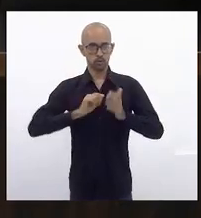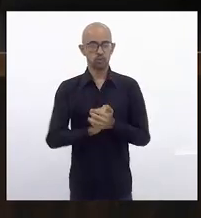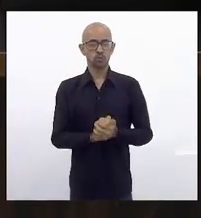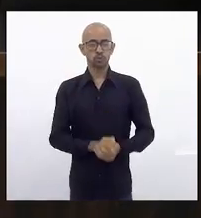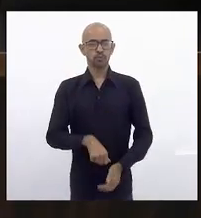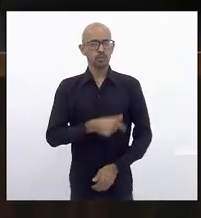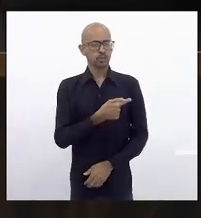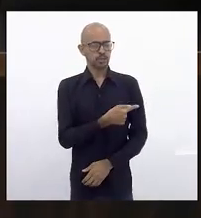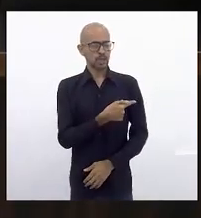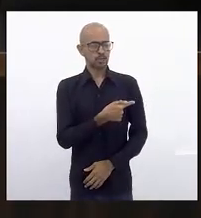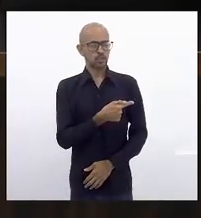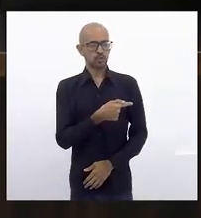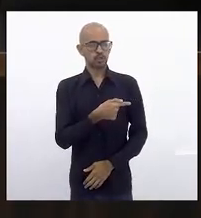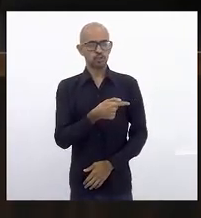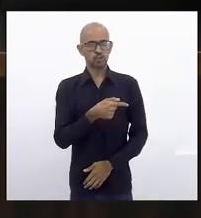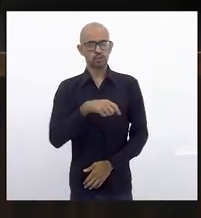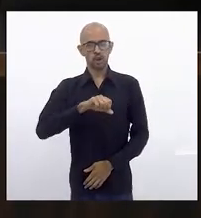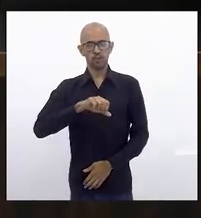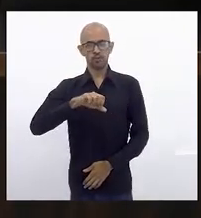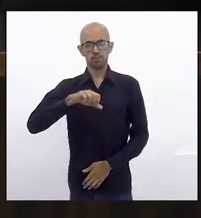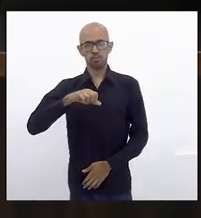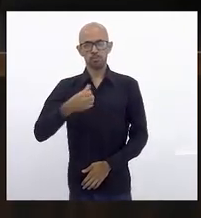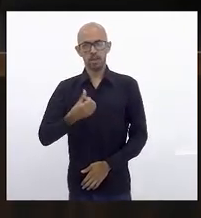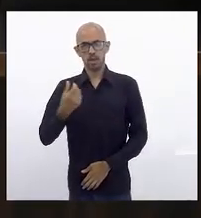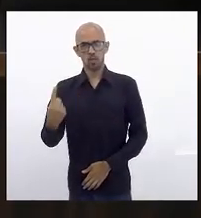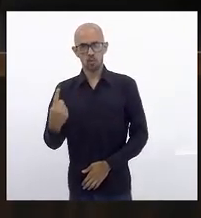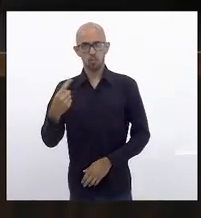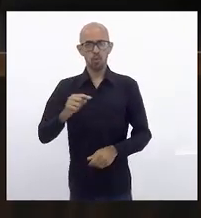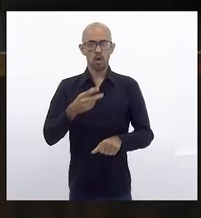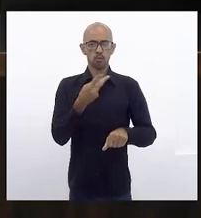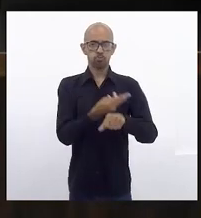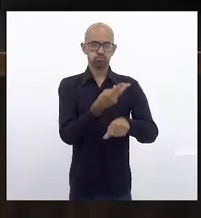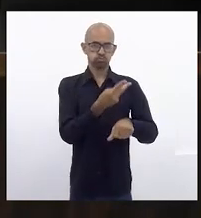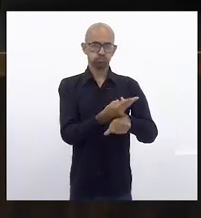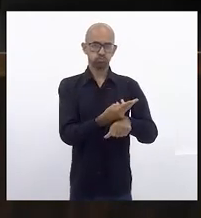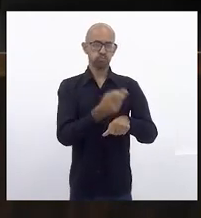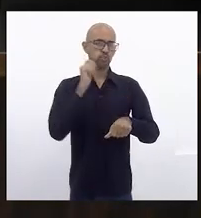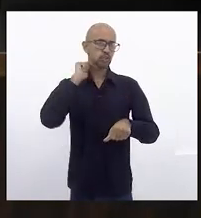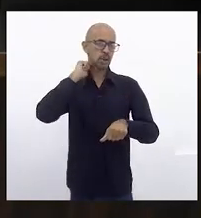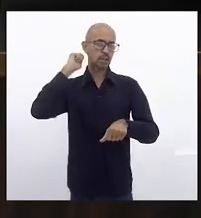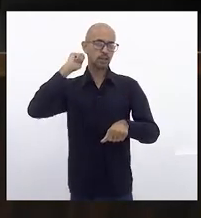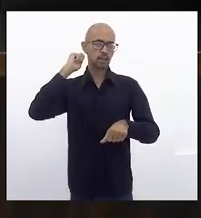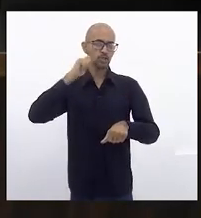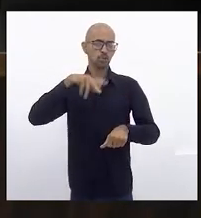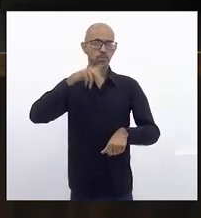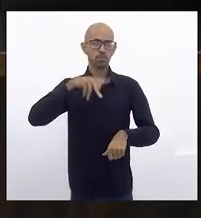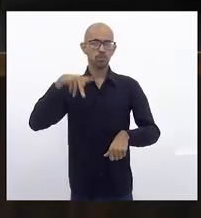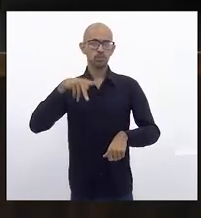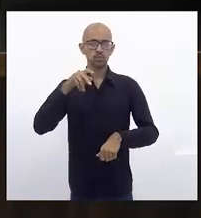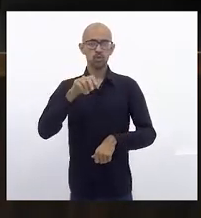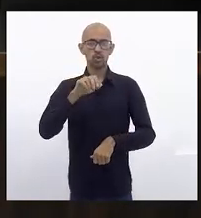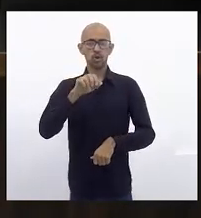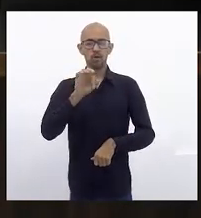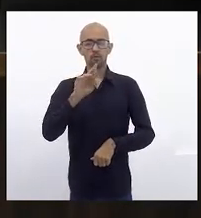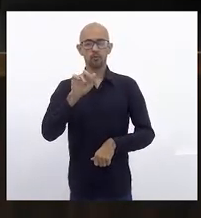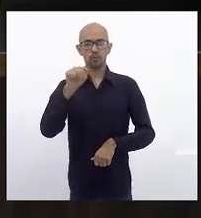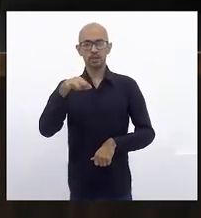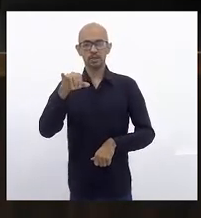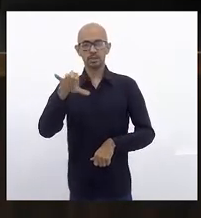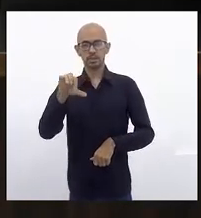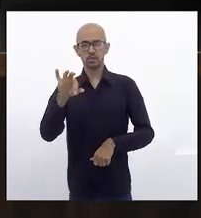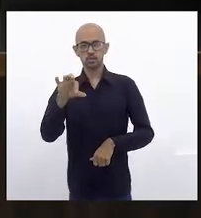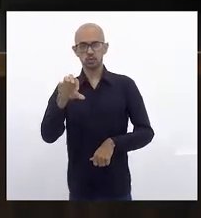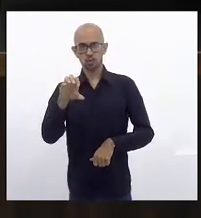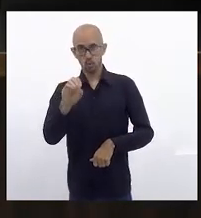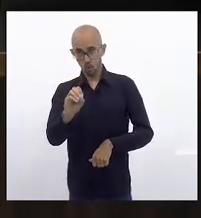deputado André Siciliano, concede medalha Tiradentes de seu respectivo diploma ao professor Francisco de Assis Dourado. Participa da Comissão